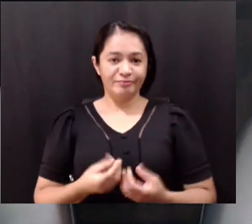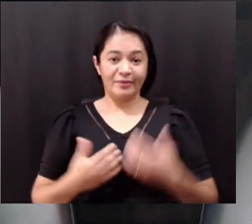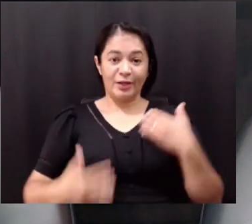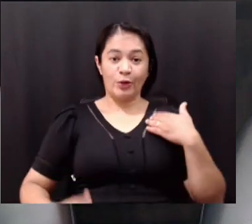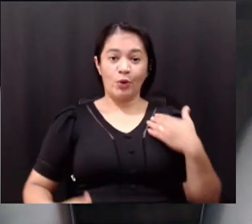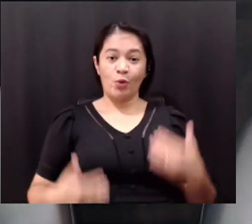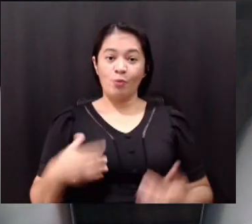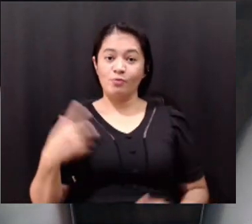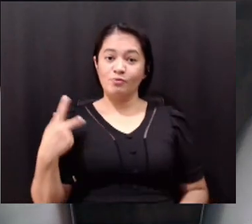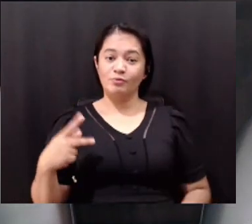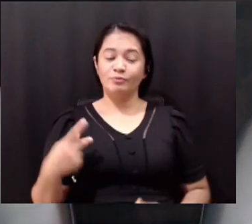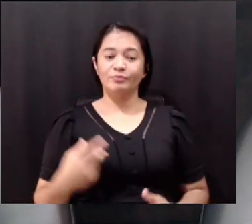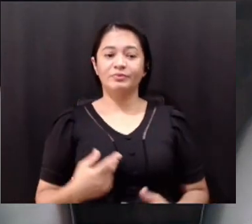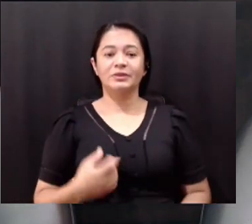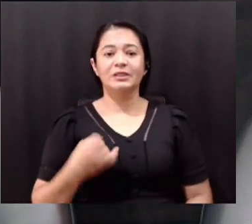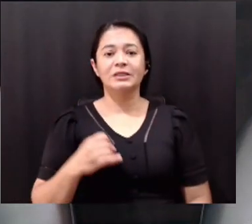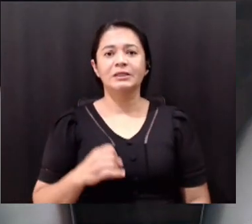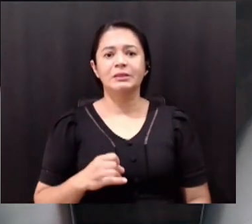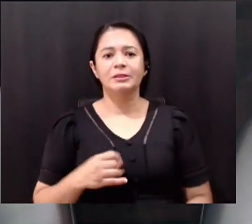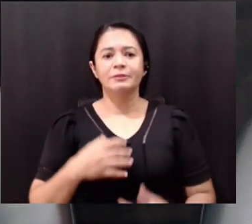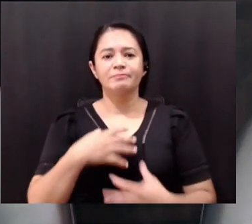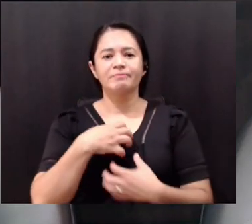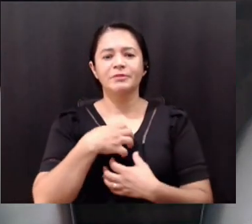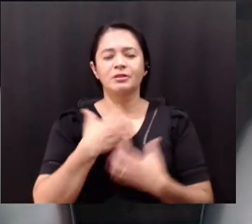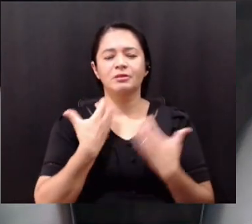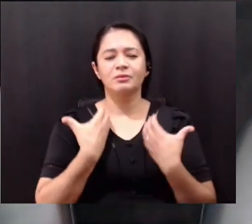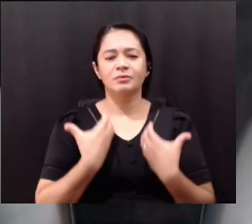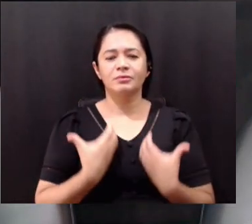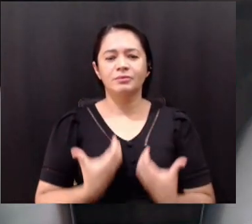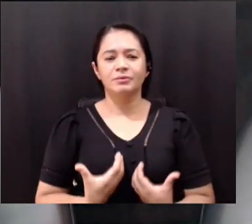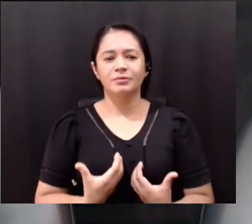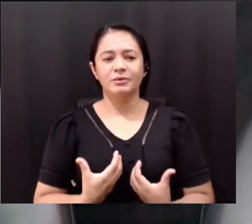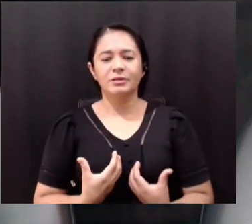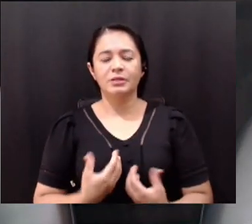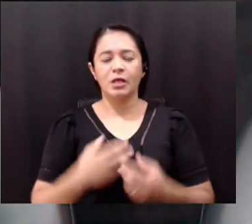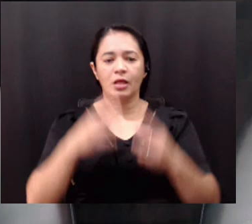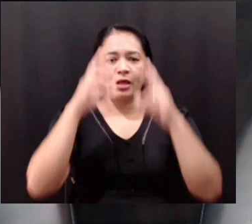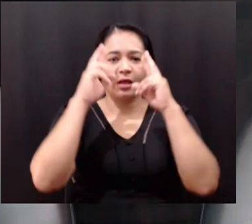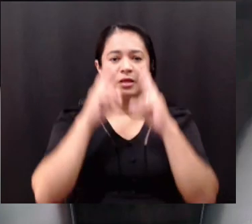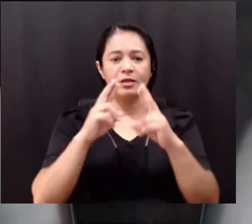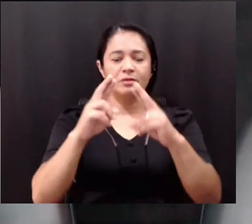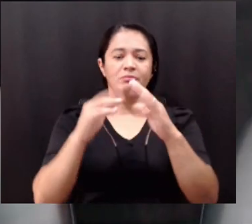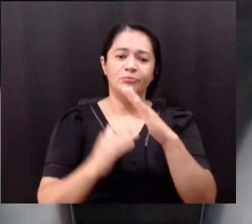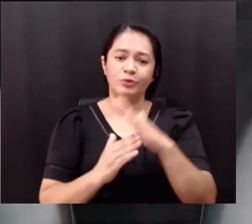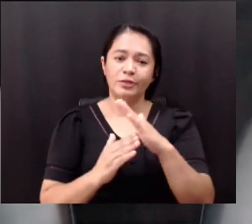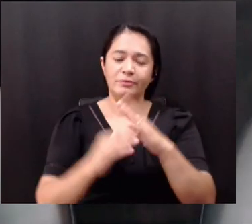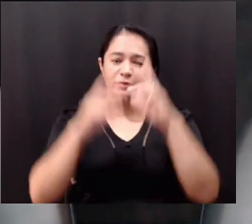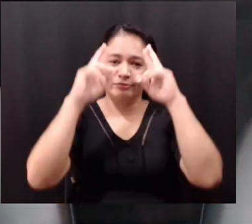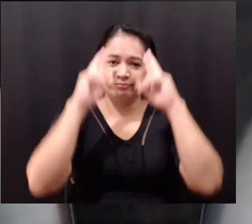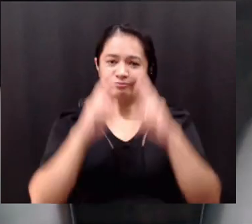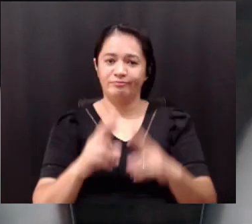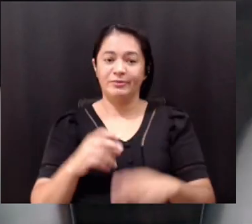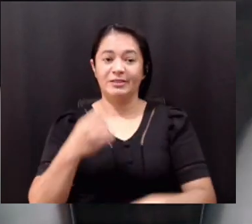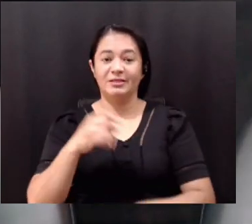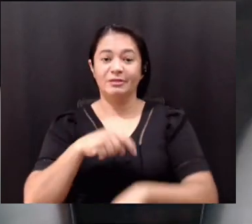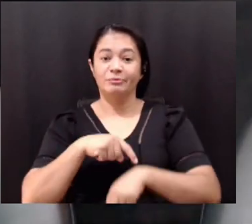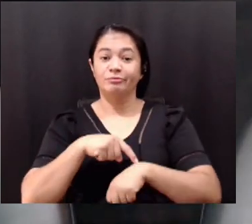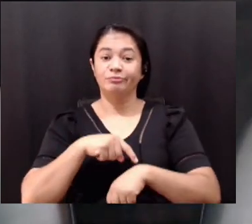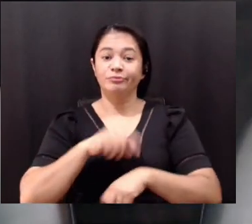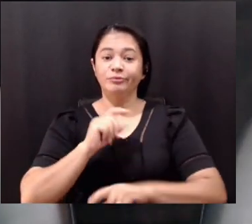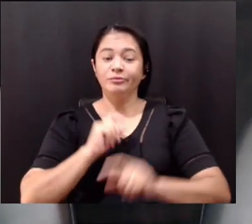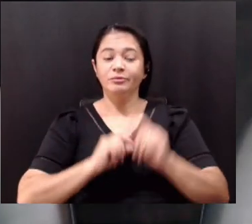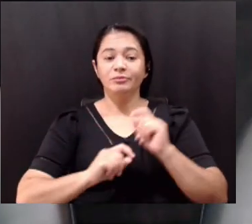se está com uma sensação de cansaço, conseguir respeitar esse limite, se está no momento em que está fora